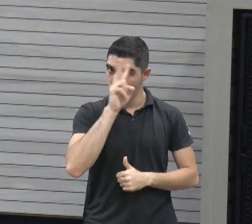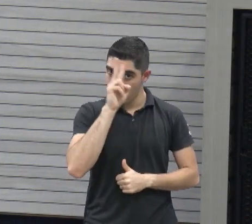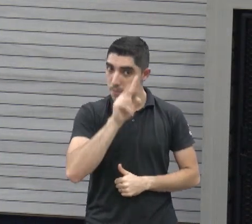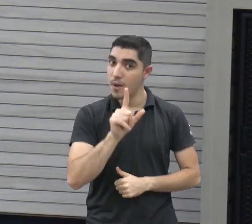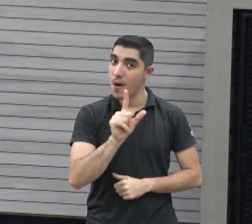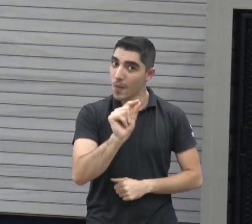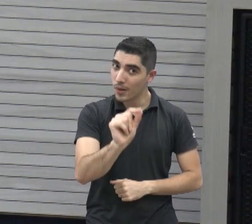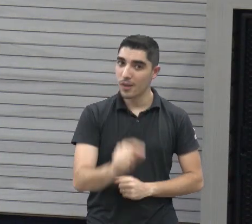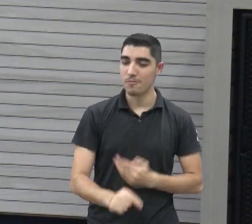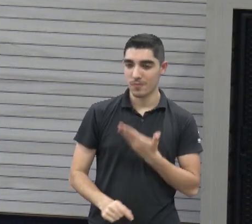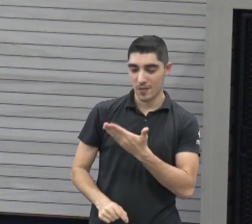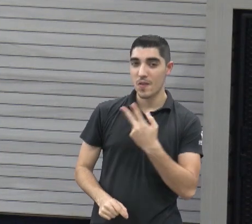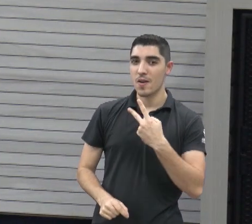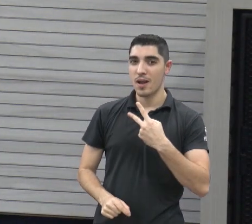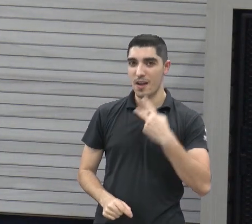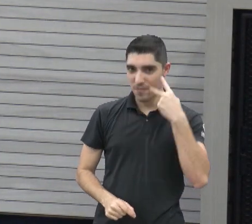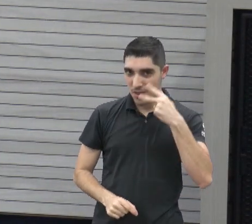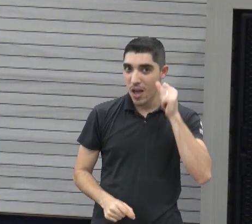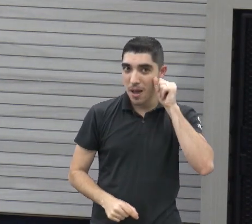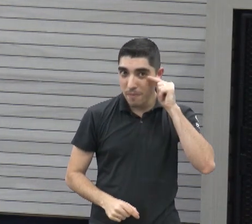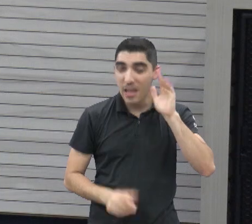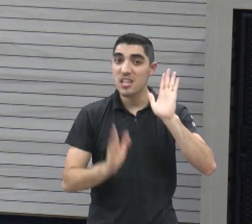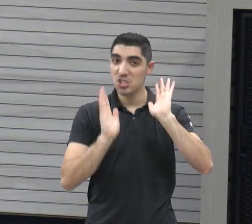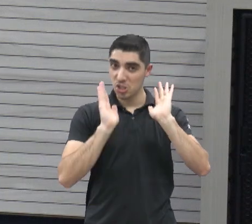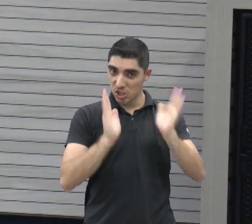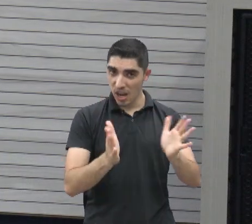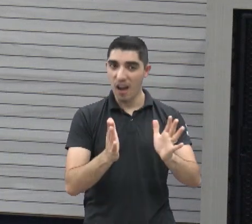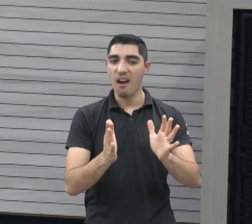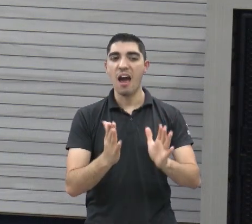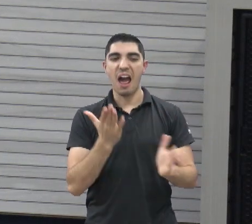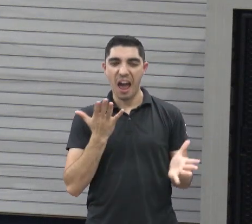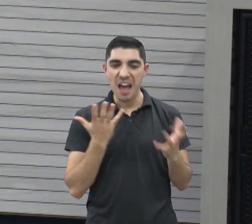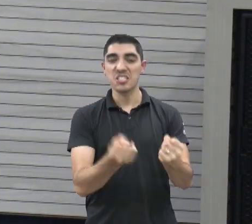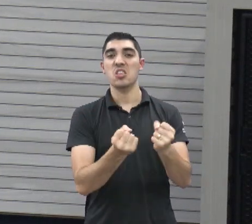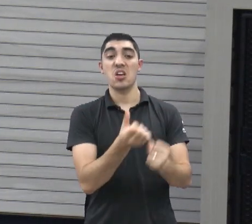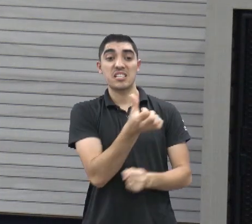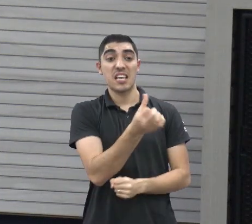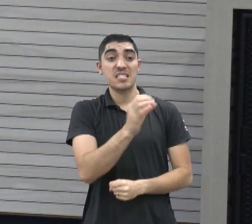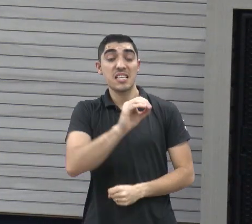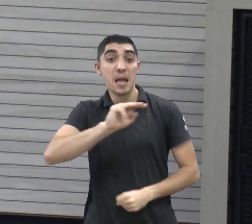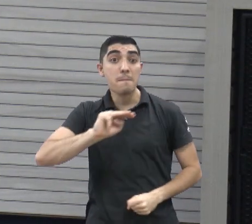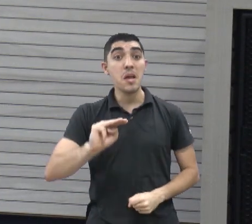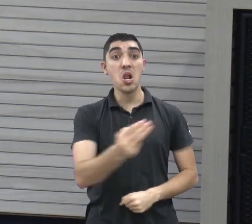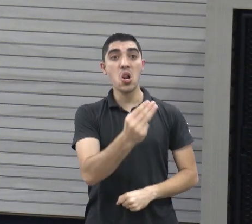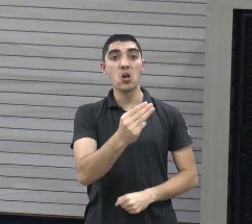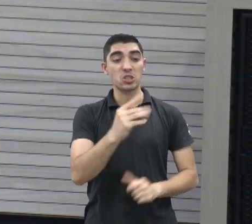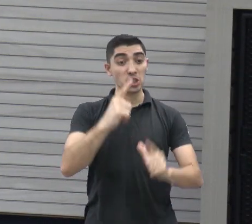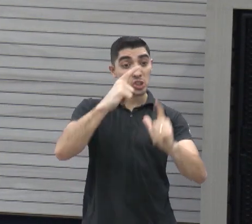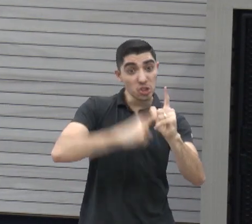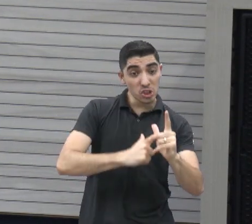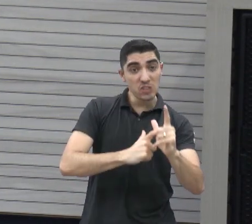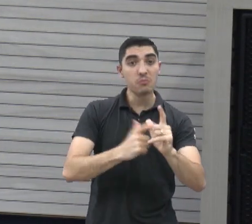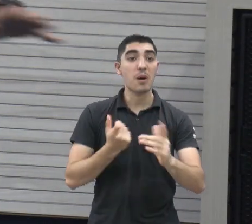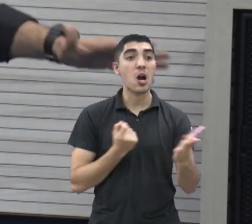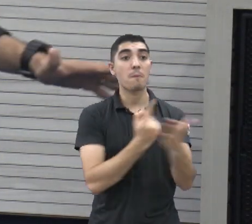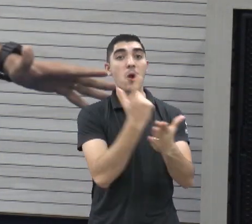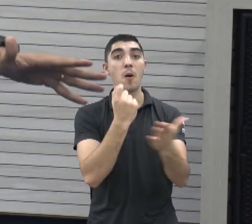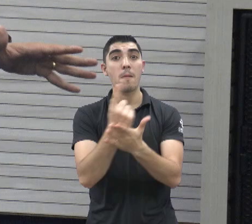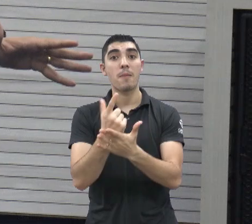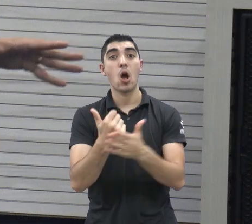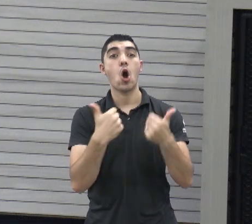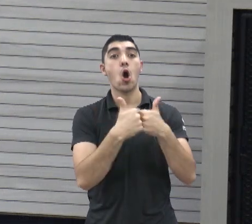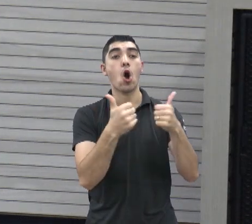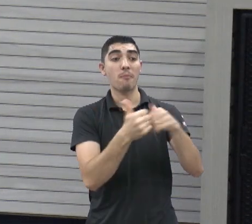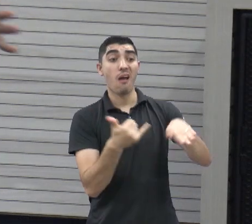da vereadora, também aprovou 60 milhões de endividamento do município para a compra de 12 ônibus elétricos, que não resolve nada,